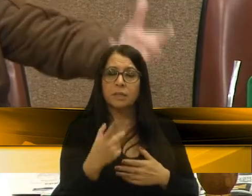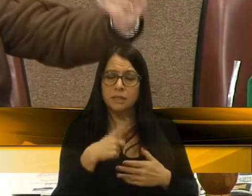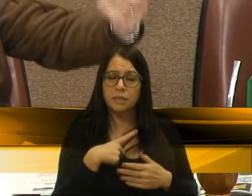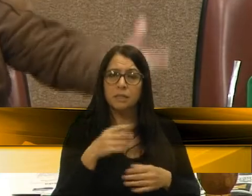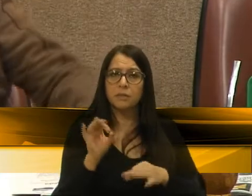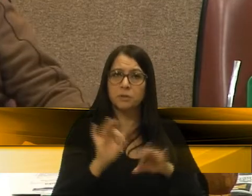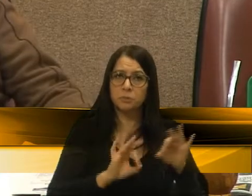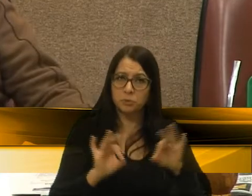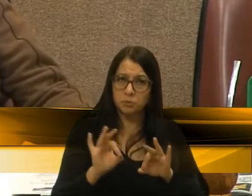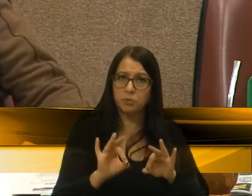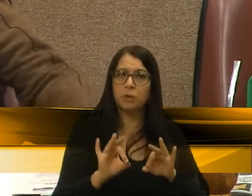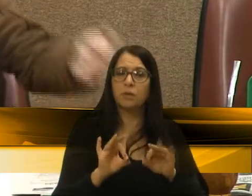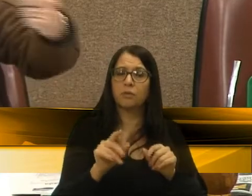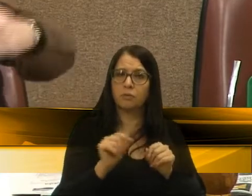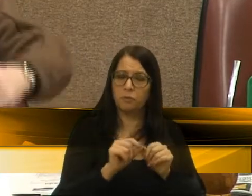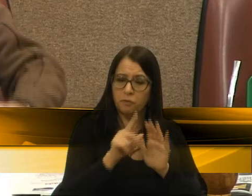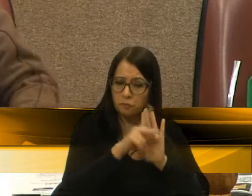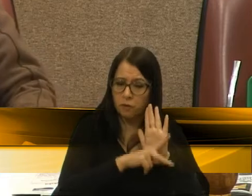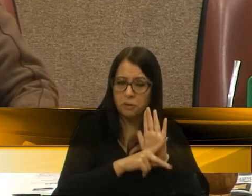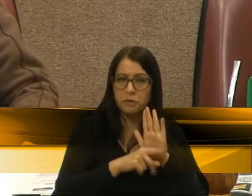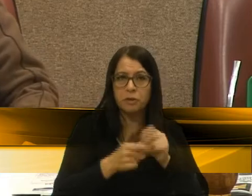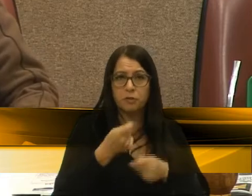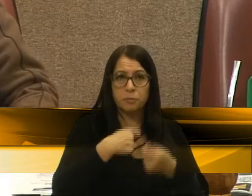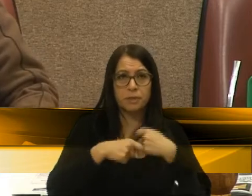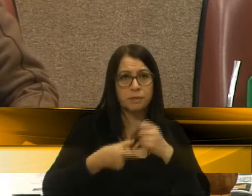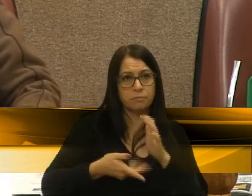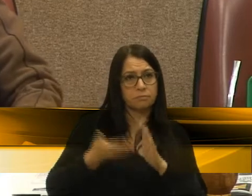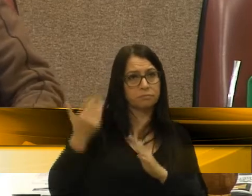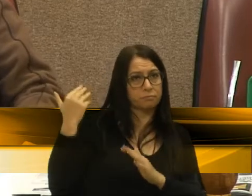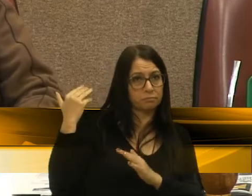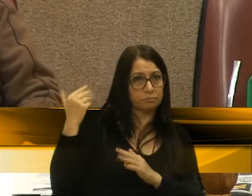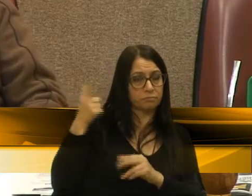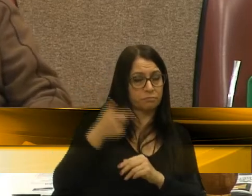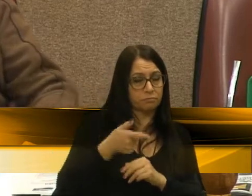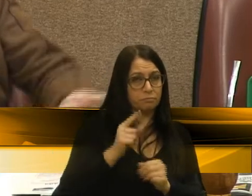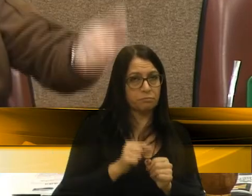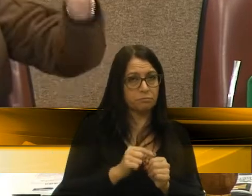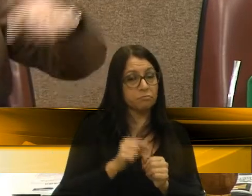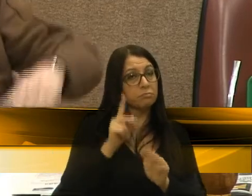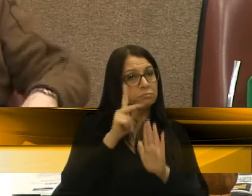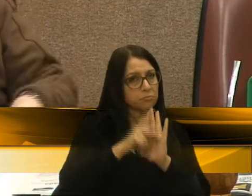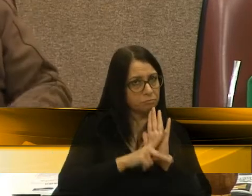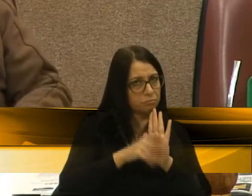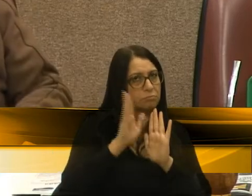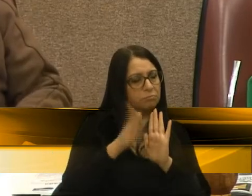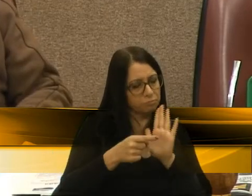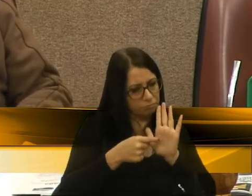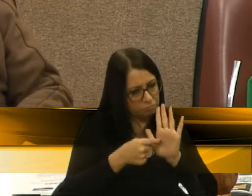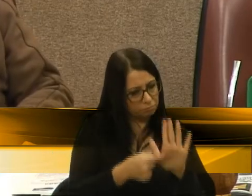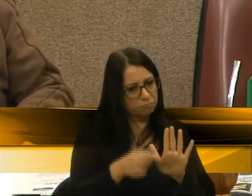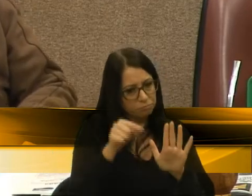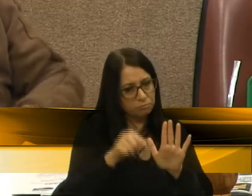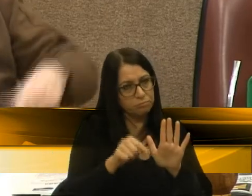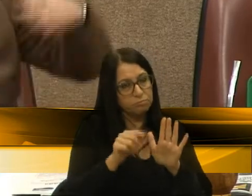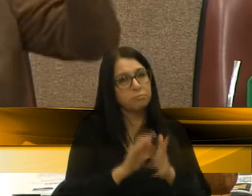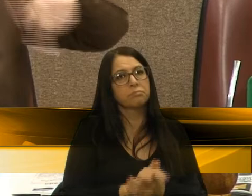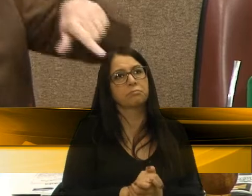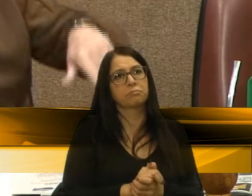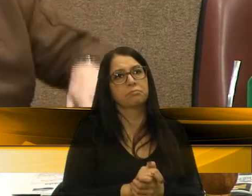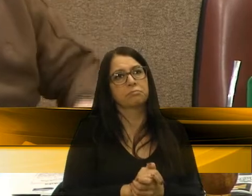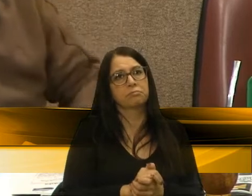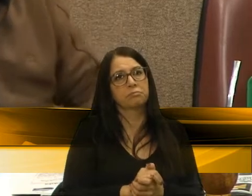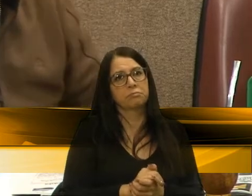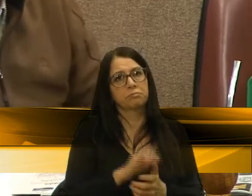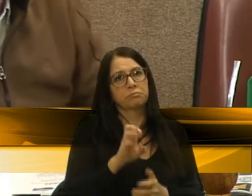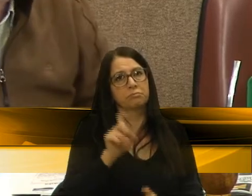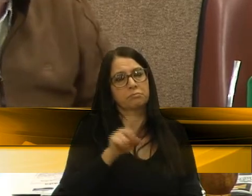projeto feito na administração anterior, da qual esse projeto já foi mostrado aqui pela